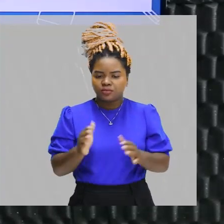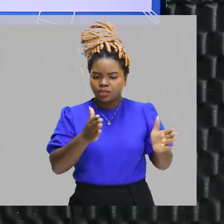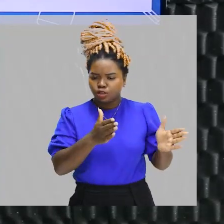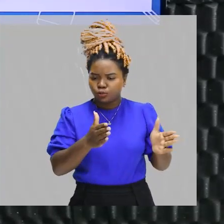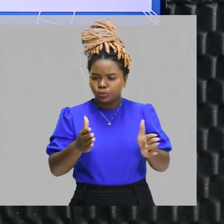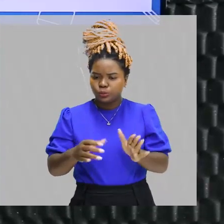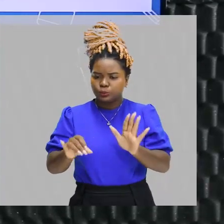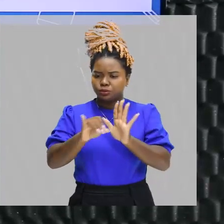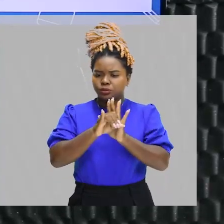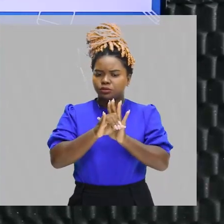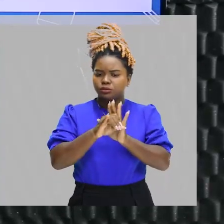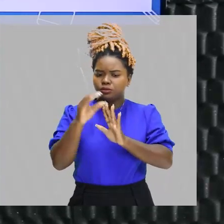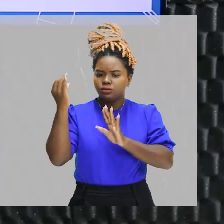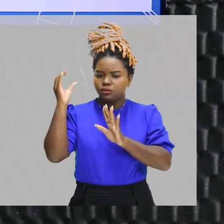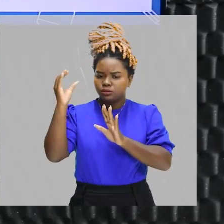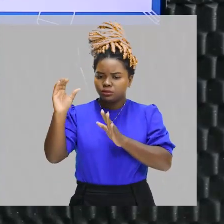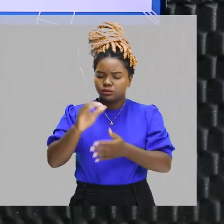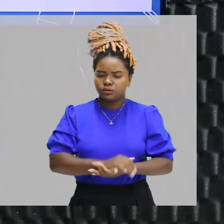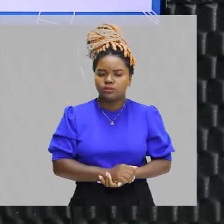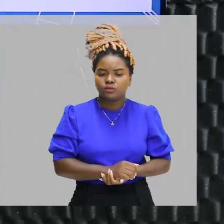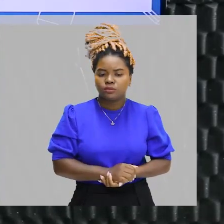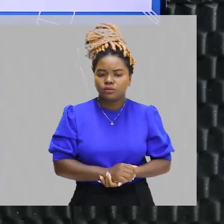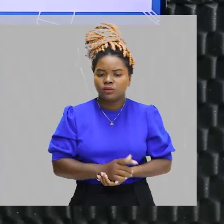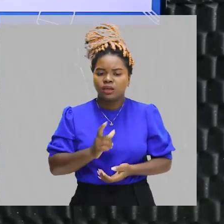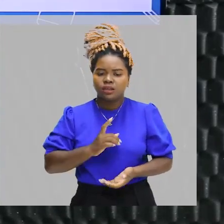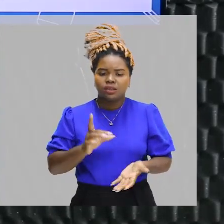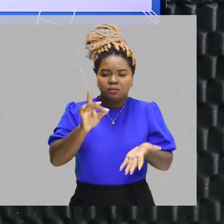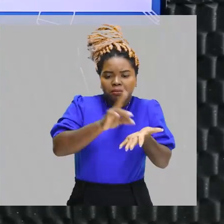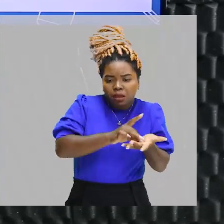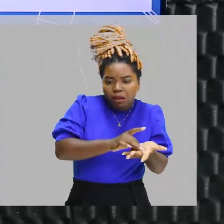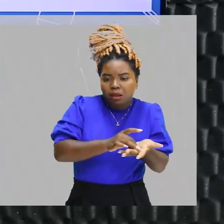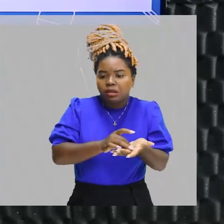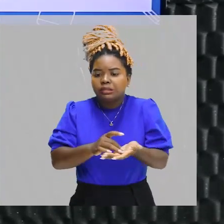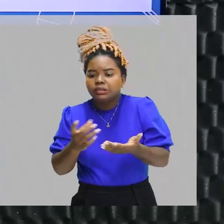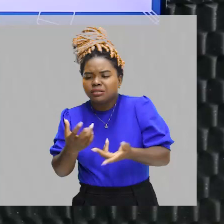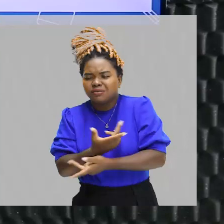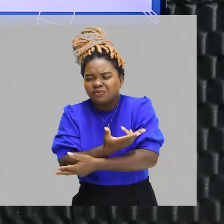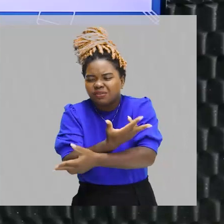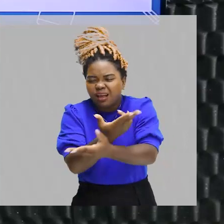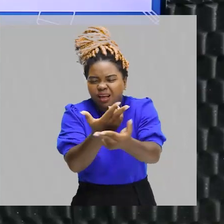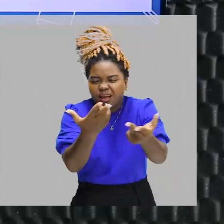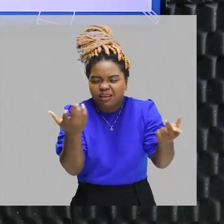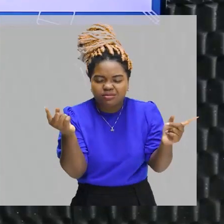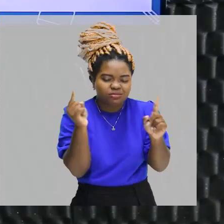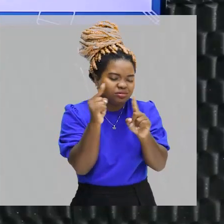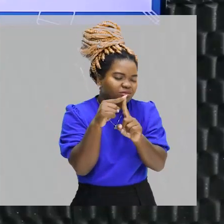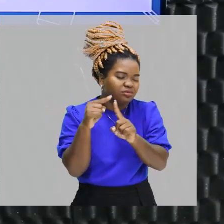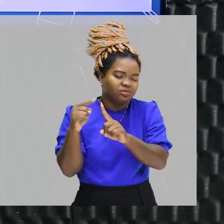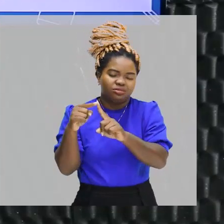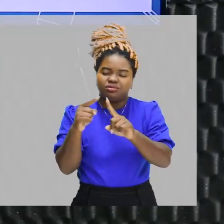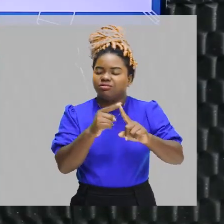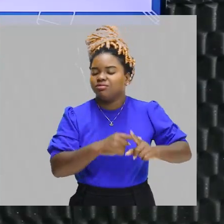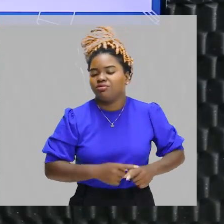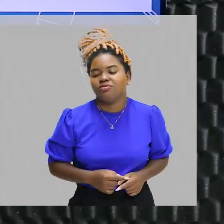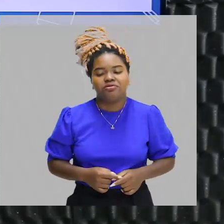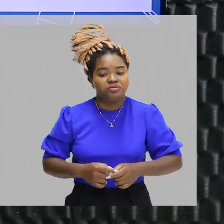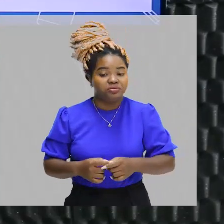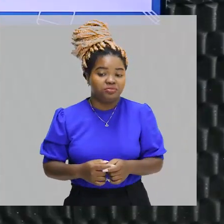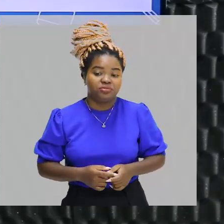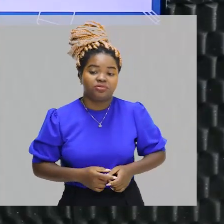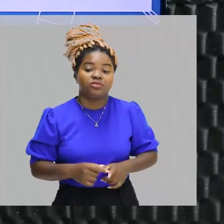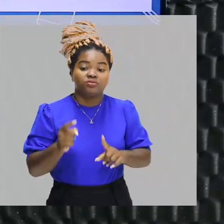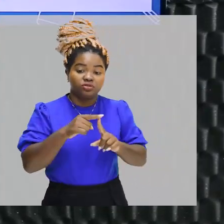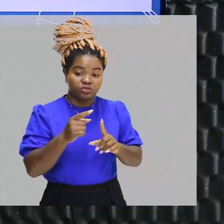identificação literalmente cultural, né? Realismo, impressionismo, cubismo, que nós já falamos várias vezes em outras aulas, são formas e